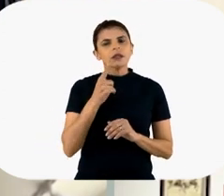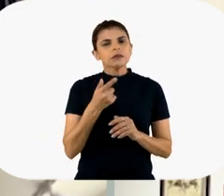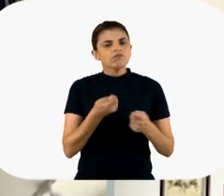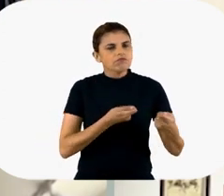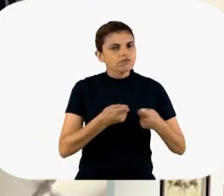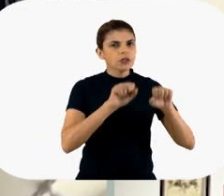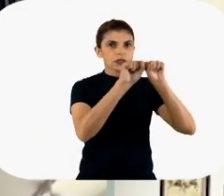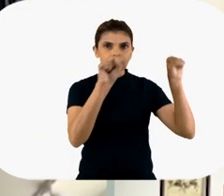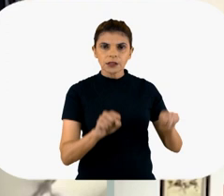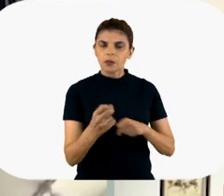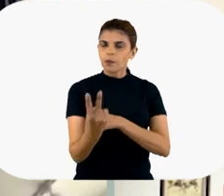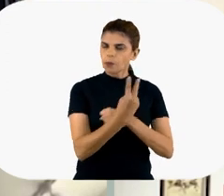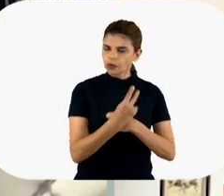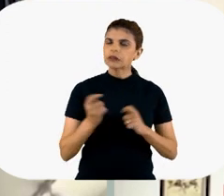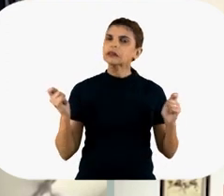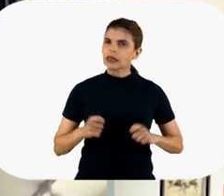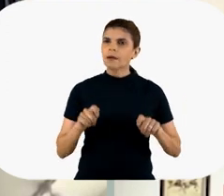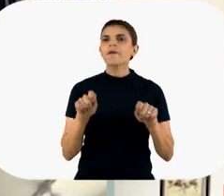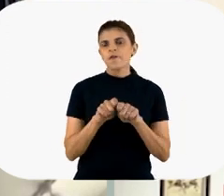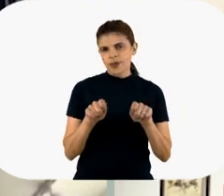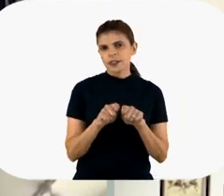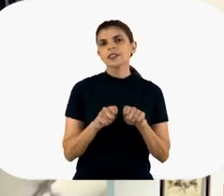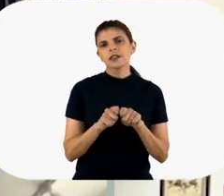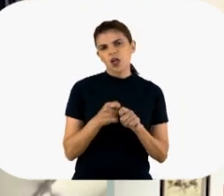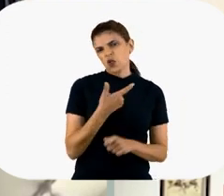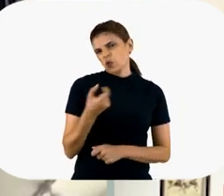com um sistema de proteção que dá para fazer assim por